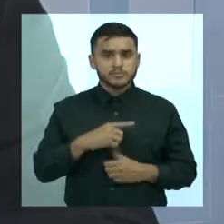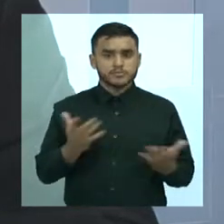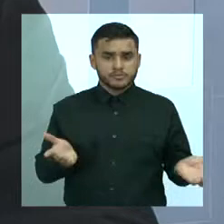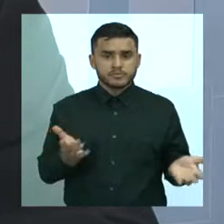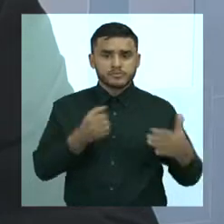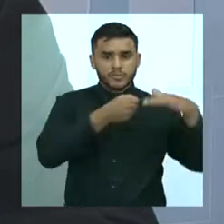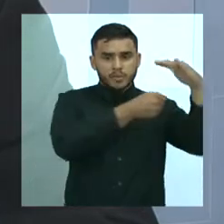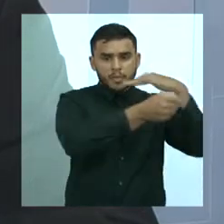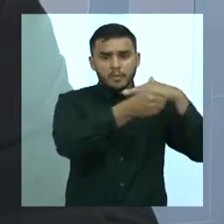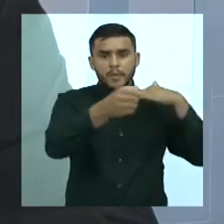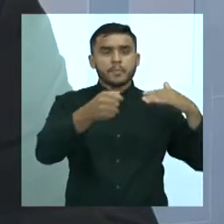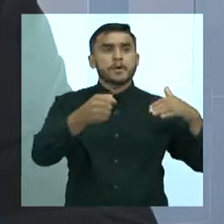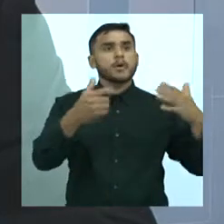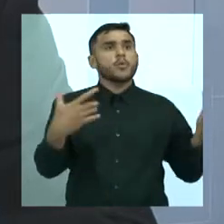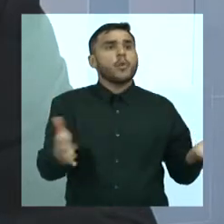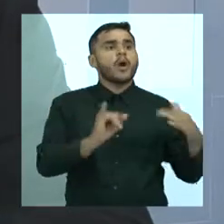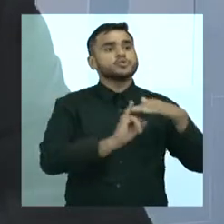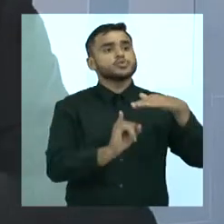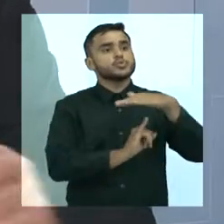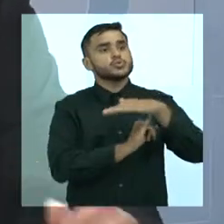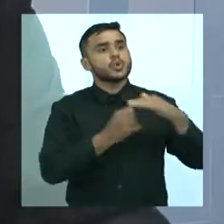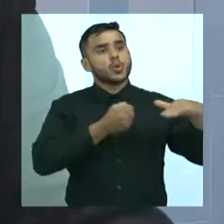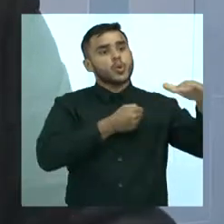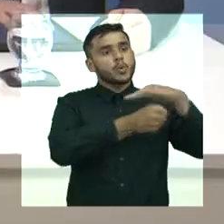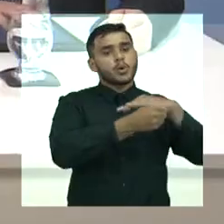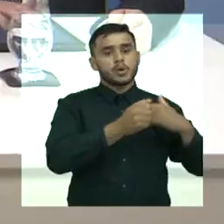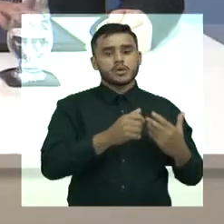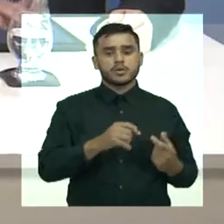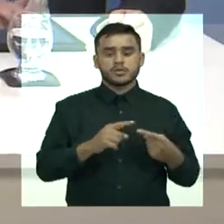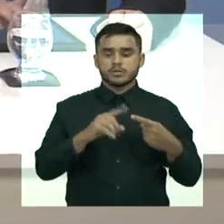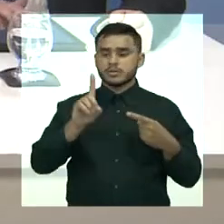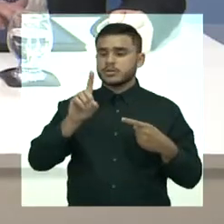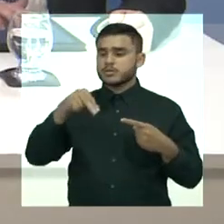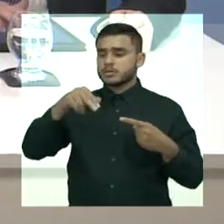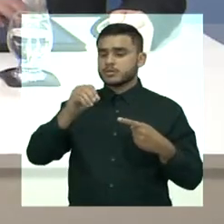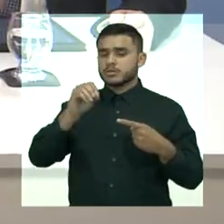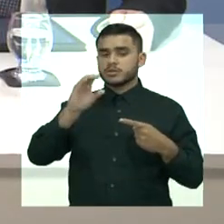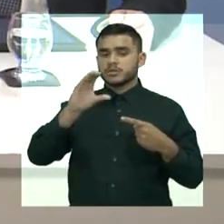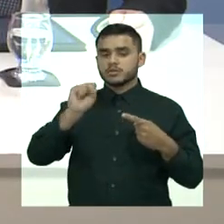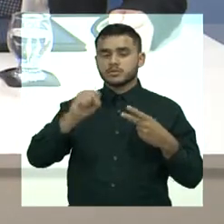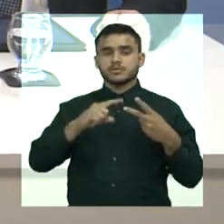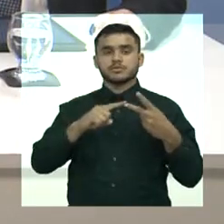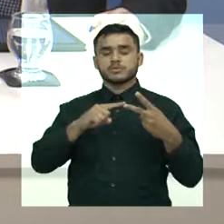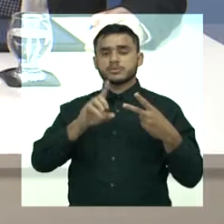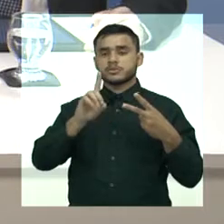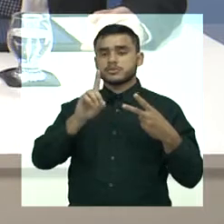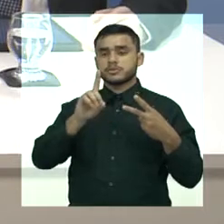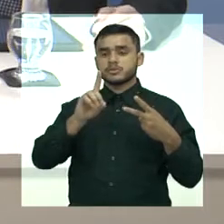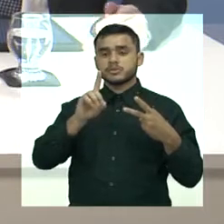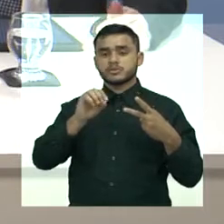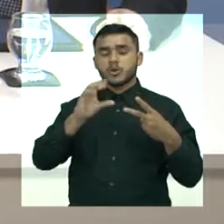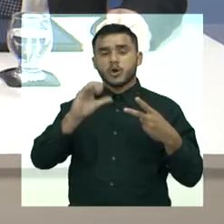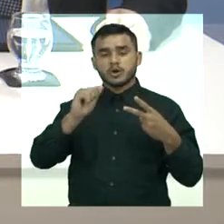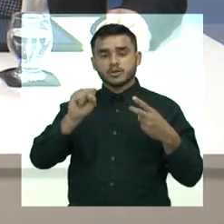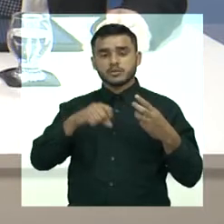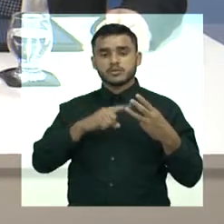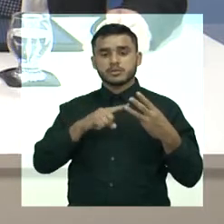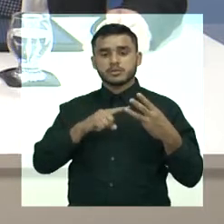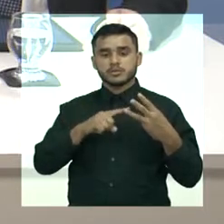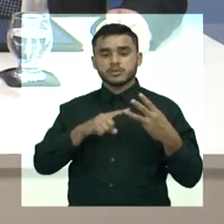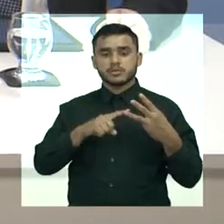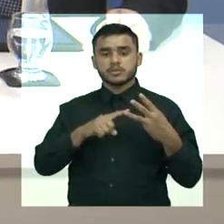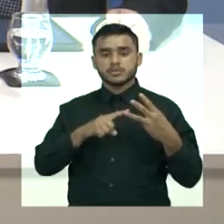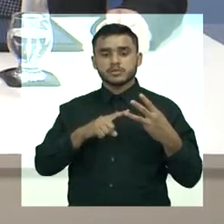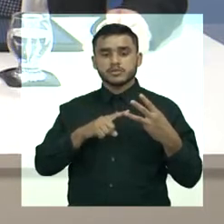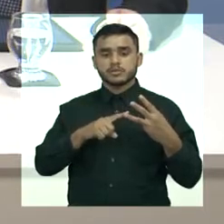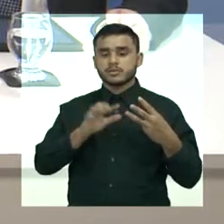vão pegar. Isso me causou muito espanto. Os órgãos DENOX, Companhia DOCAS, Fundação Nacional de